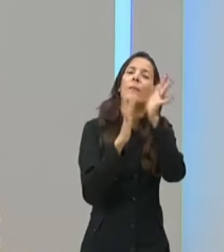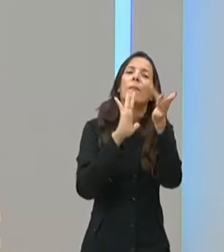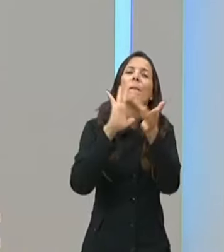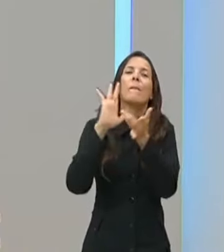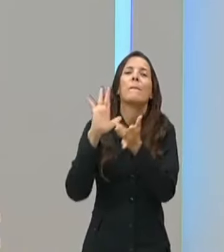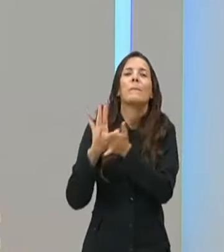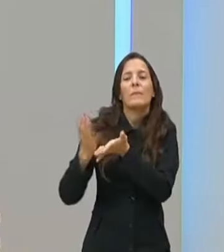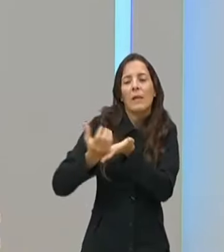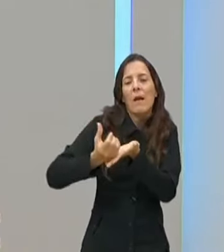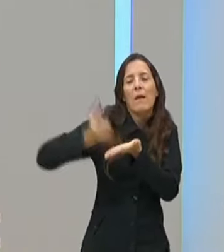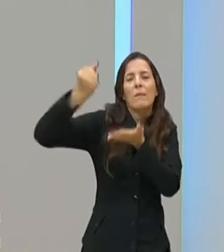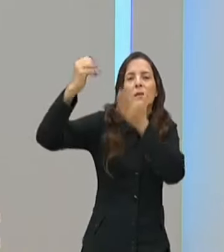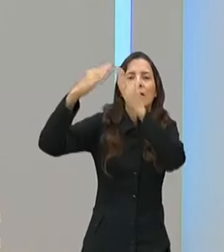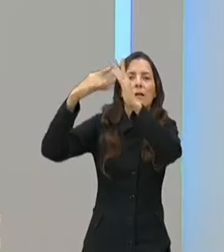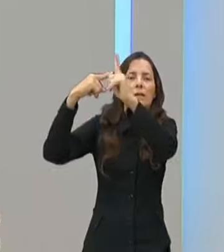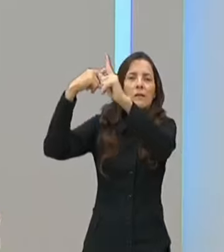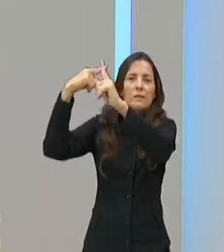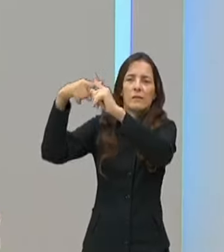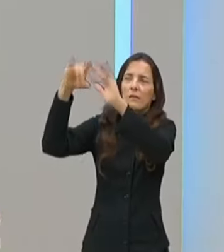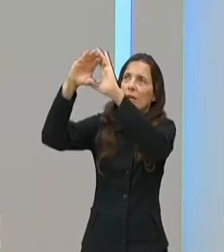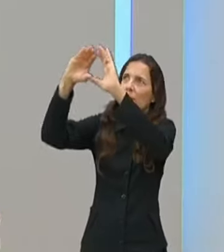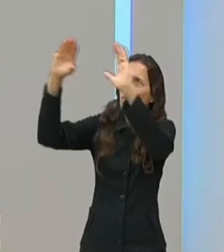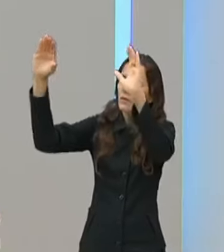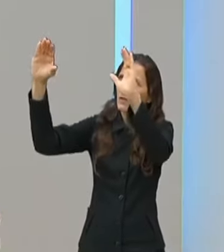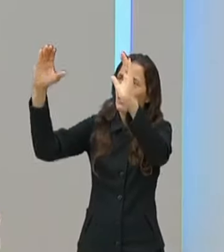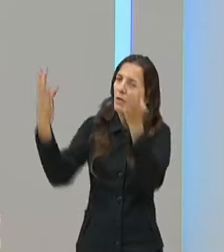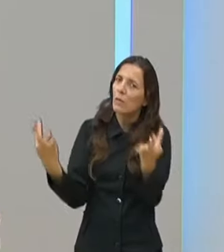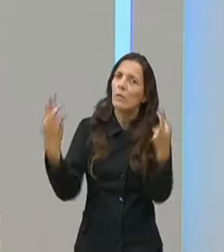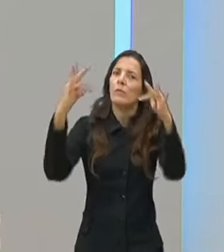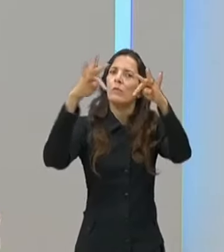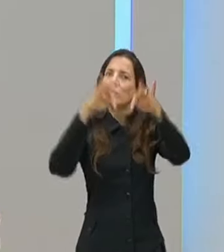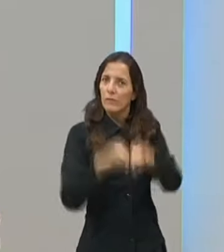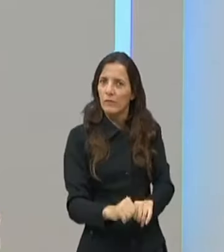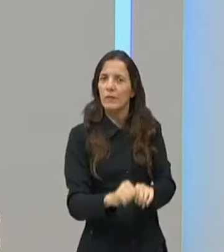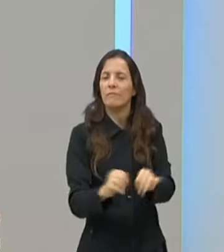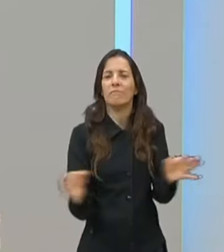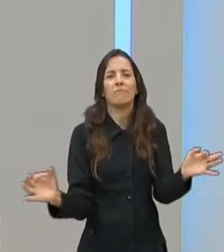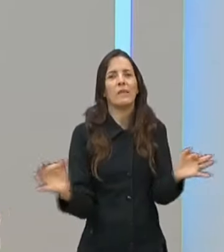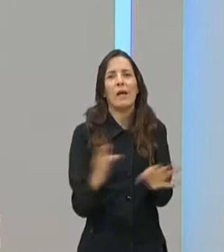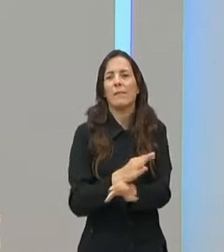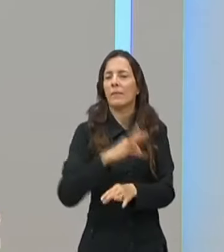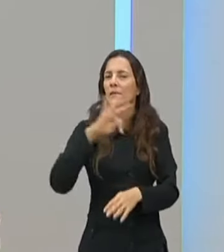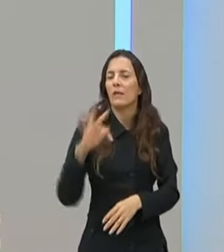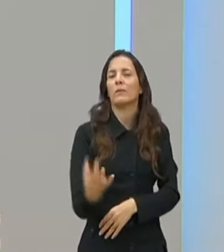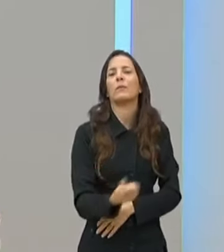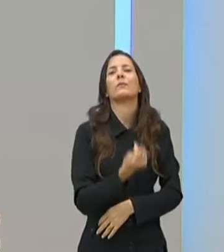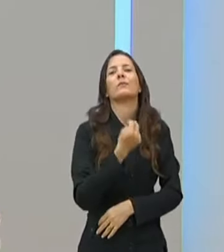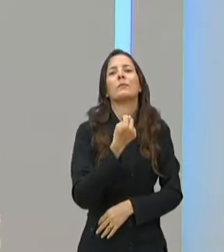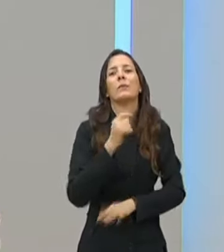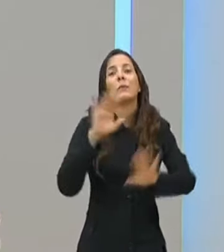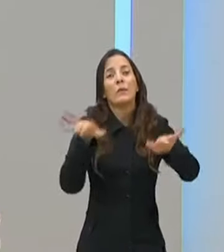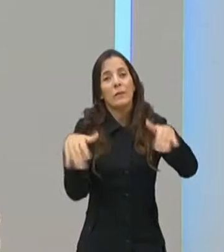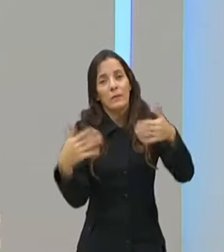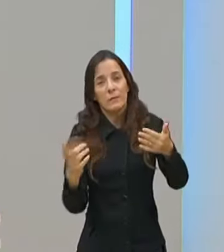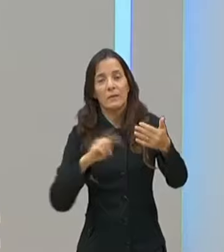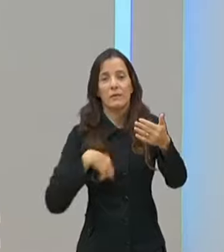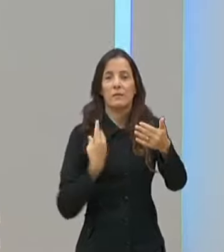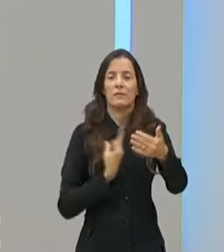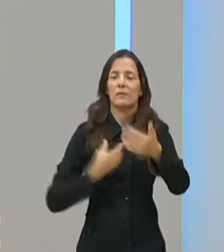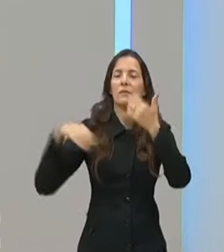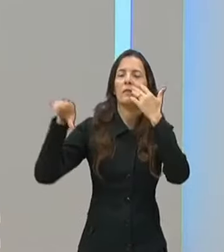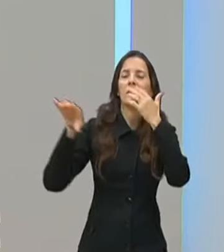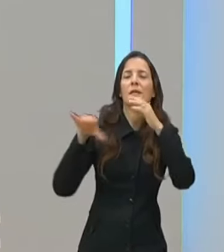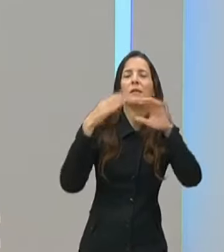fim. Há um hino que nós cantamos que diz, breve vem o grande dia. em que lutas findarão,